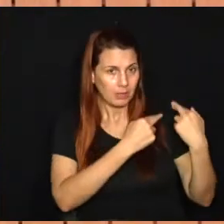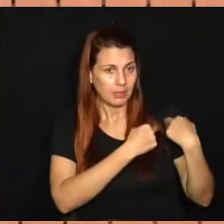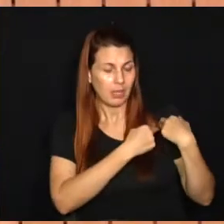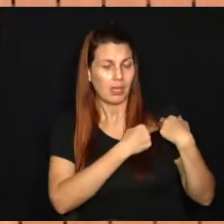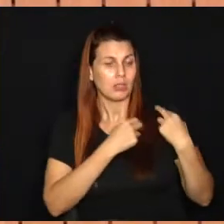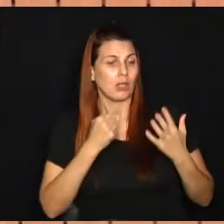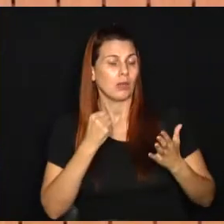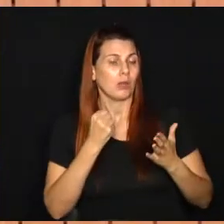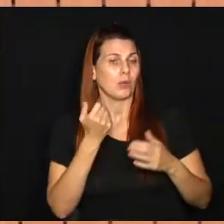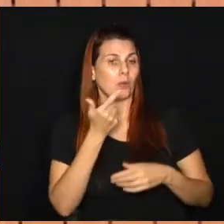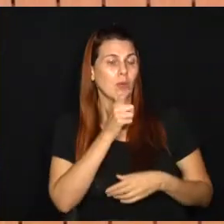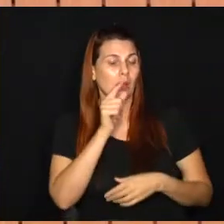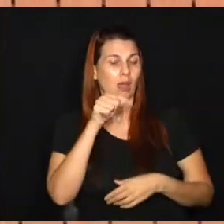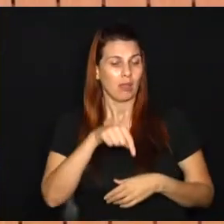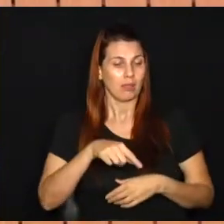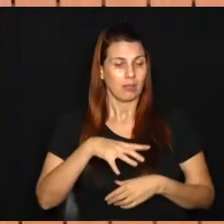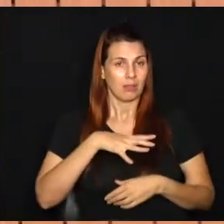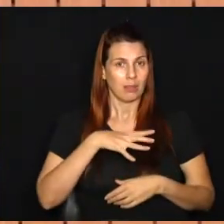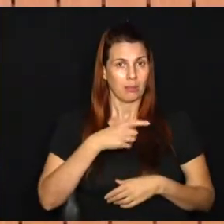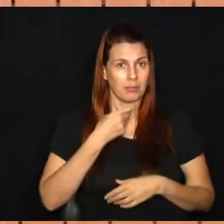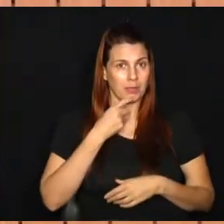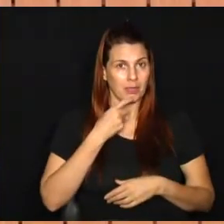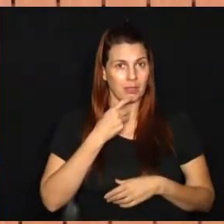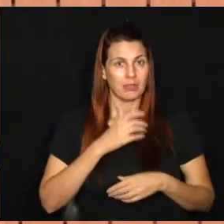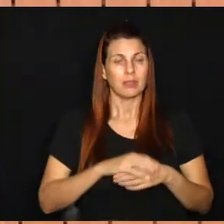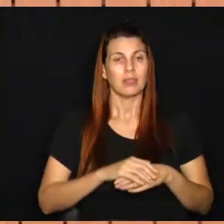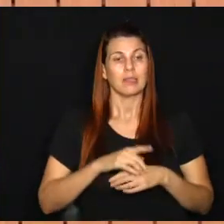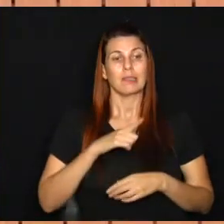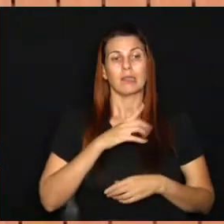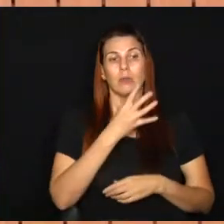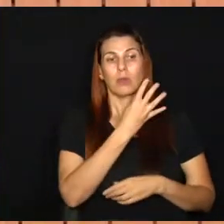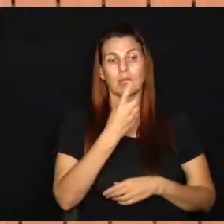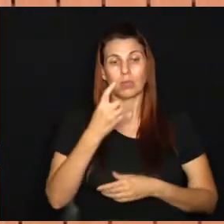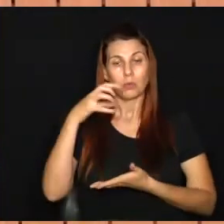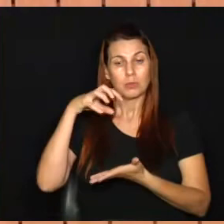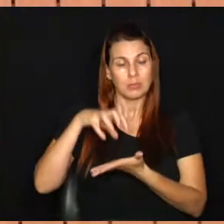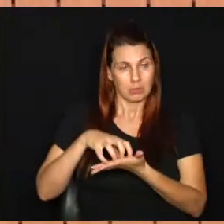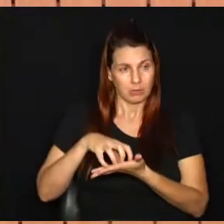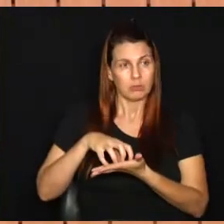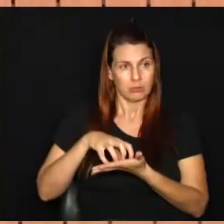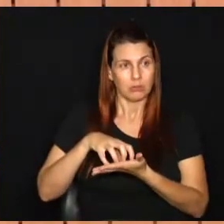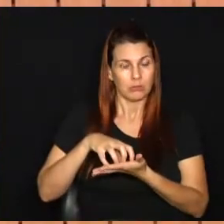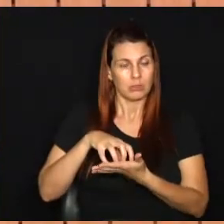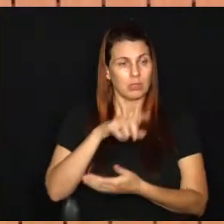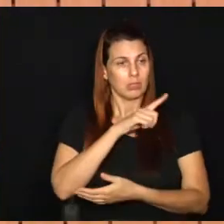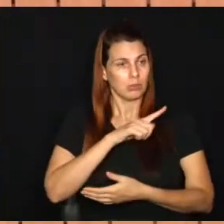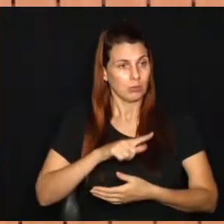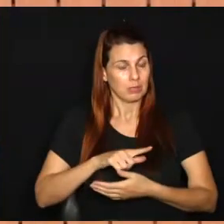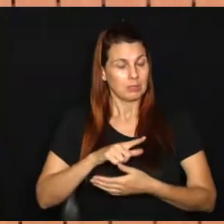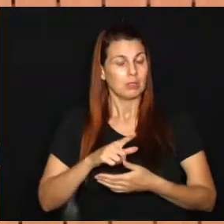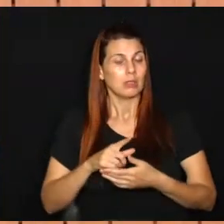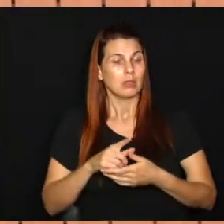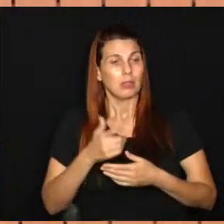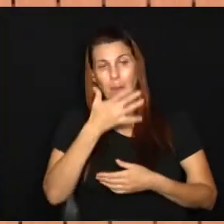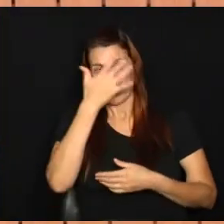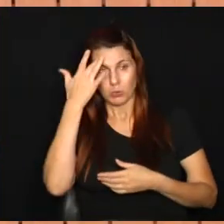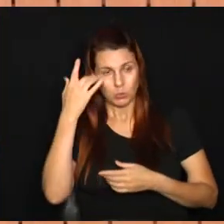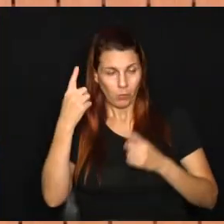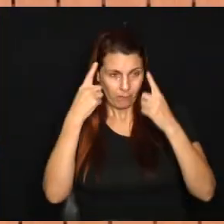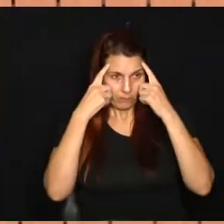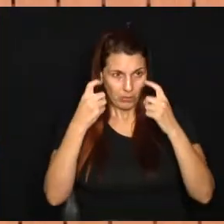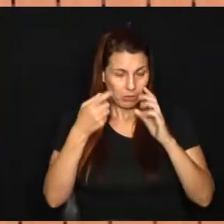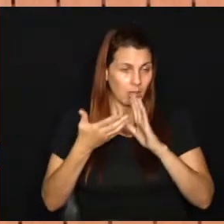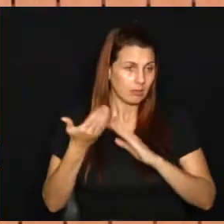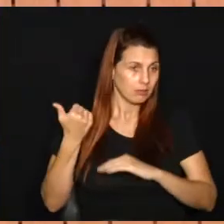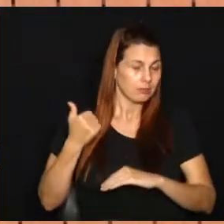experiência pioneira que nós temos 41 centros de reeducação do autor de violência pelo país, e em